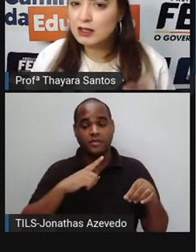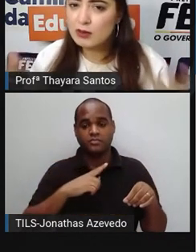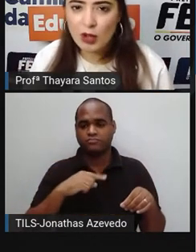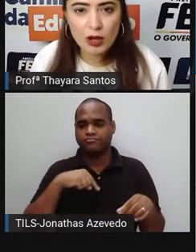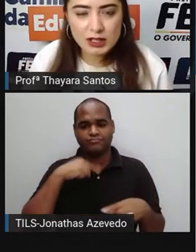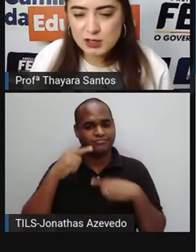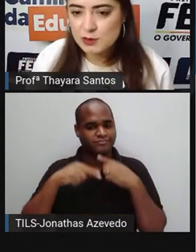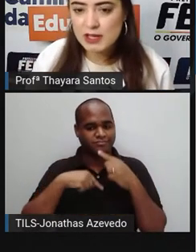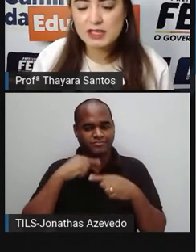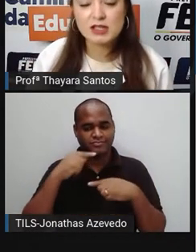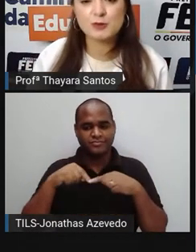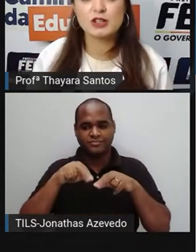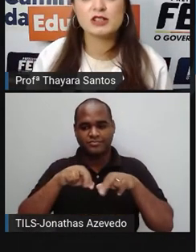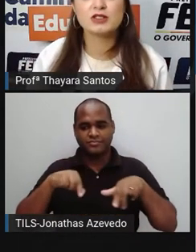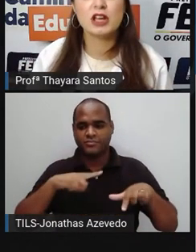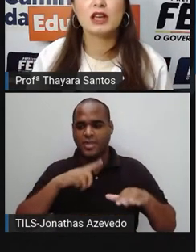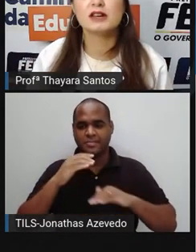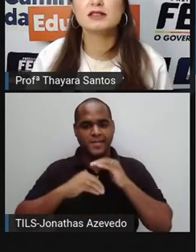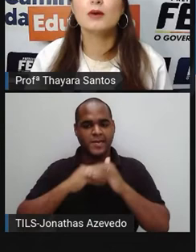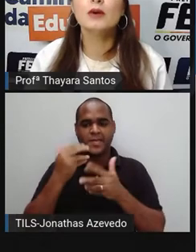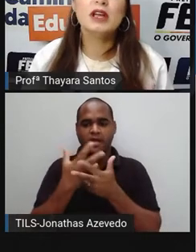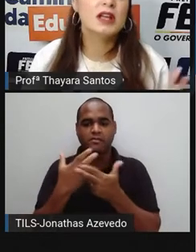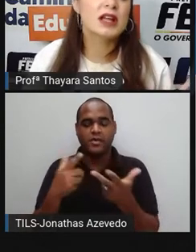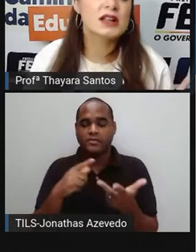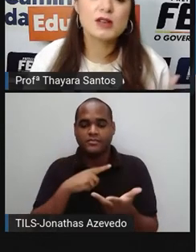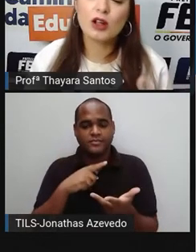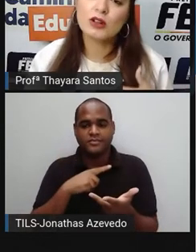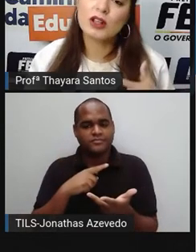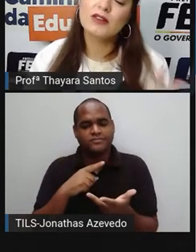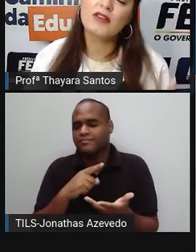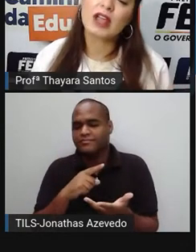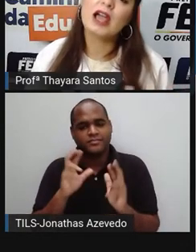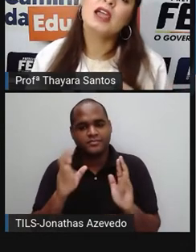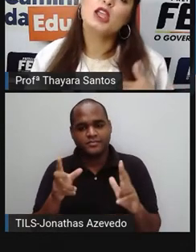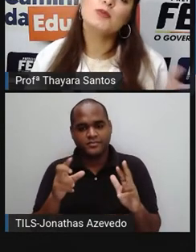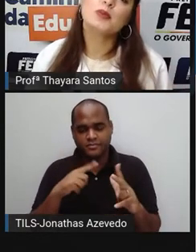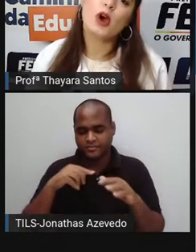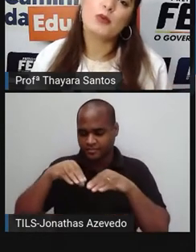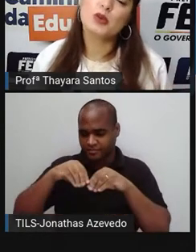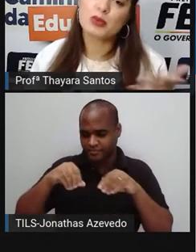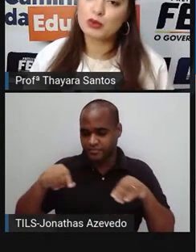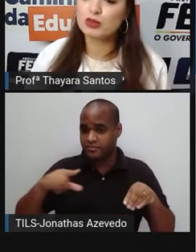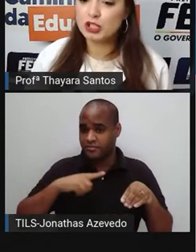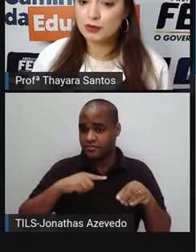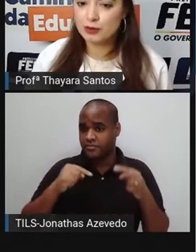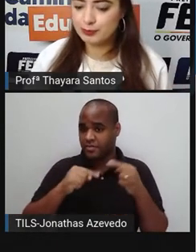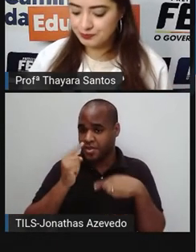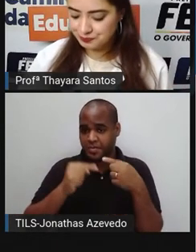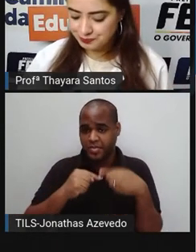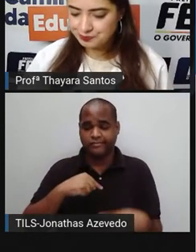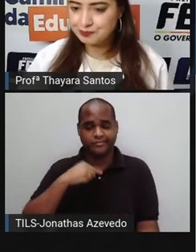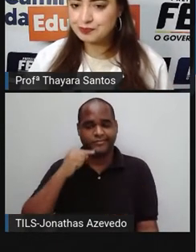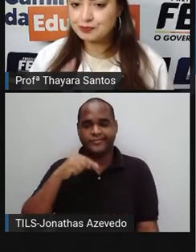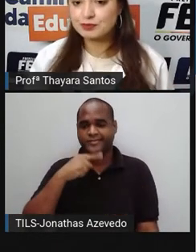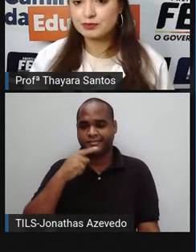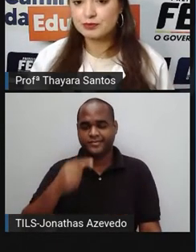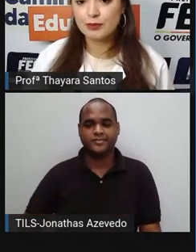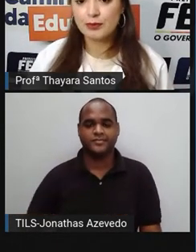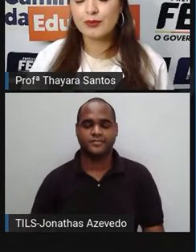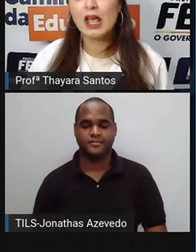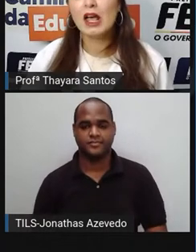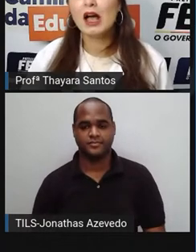nutrientes ali não tem organismos fazem a geração é aquele sol ele vai ficar impróprio para o cultivo